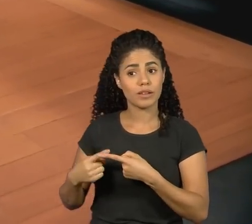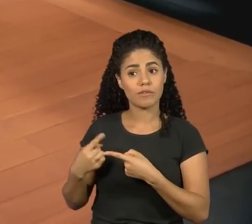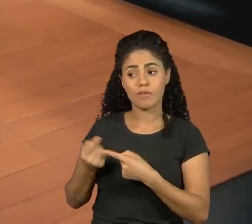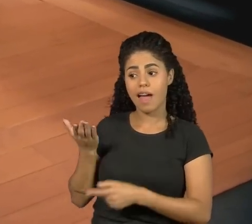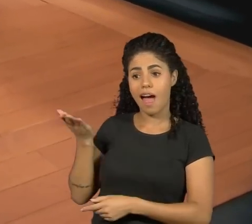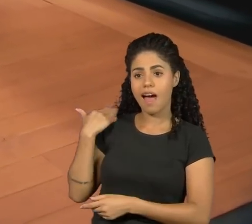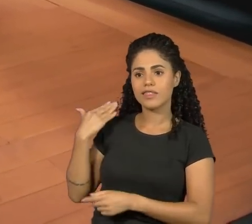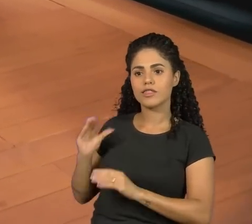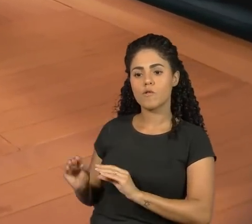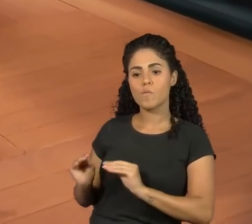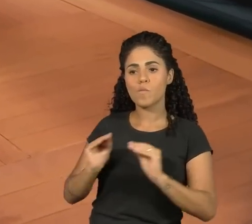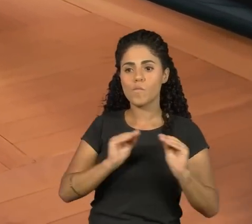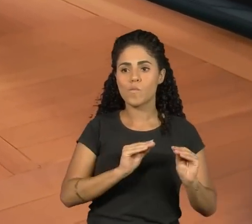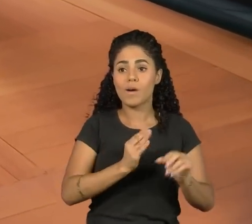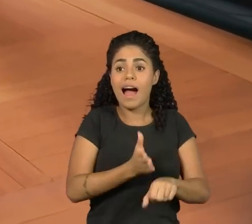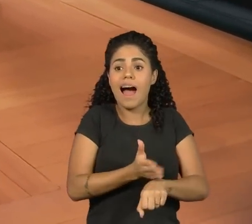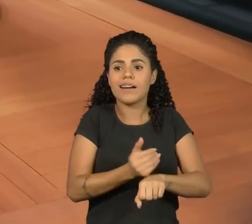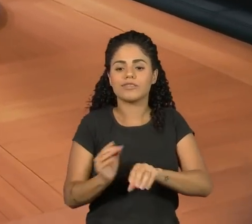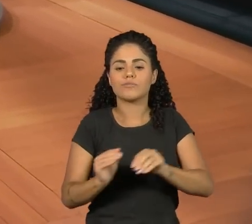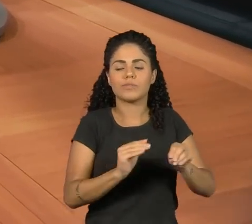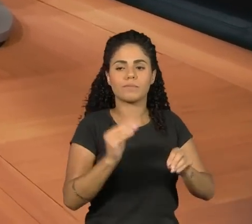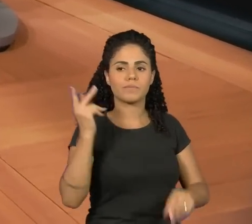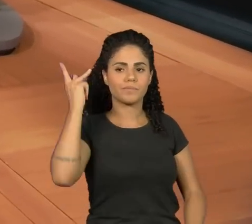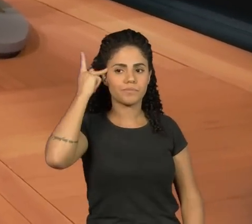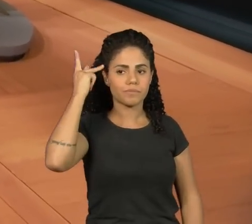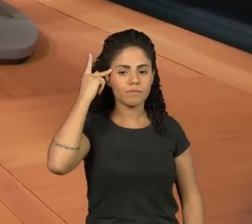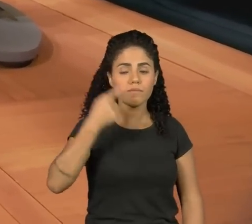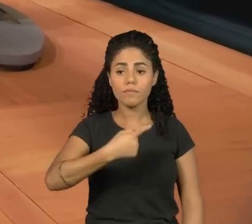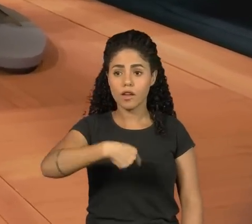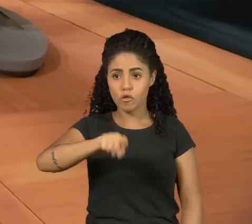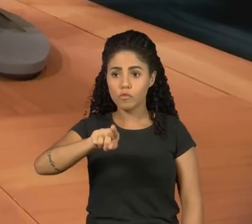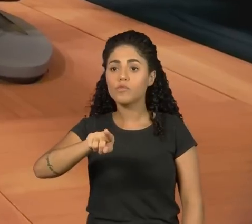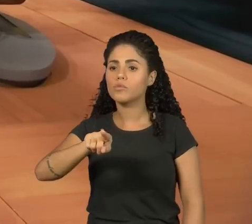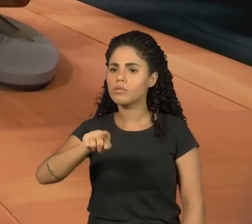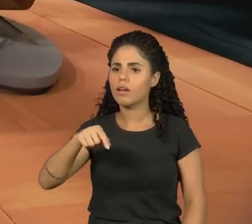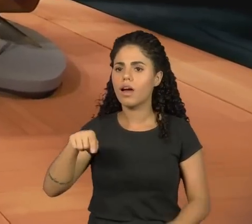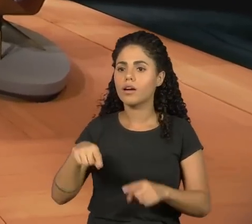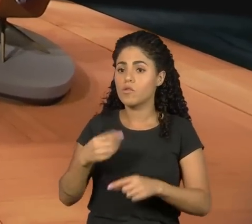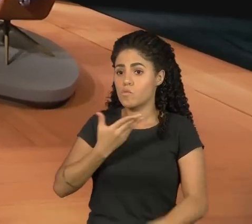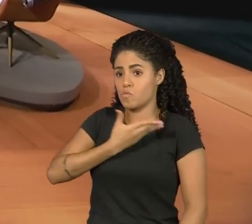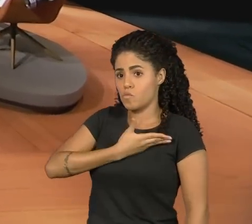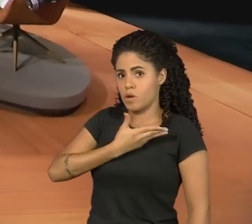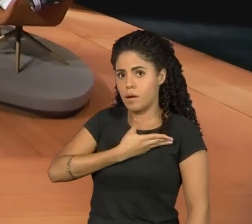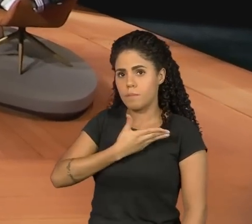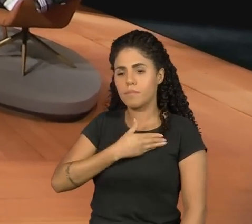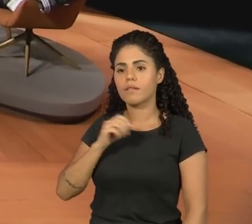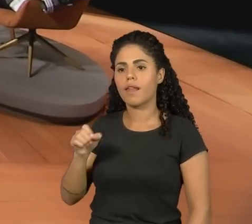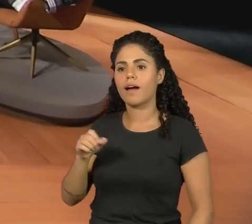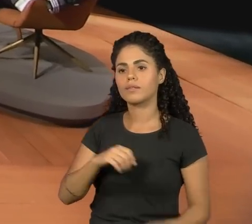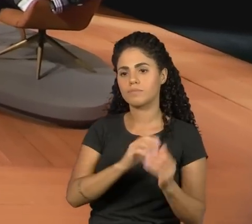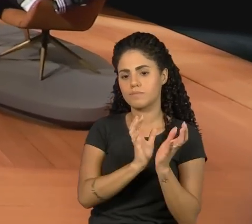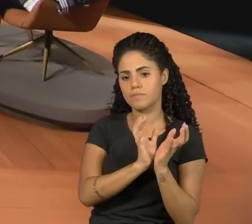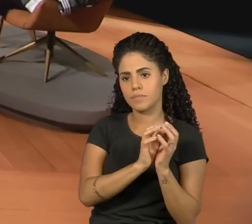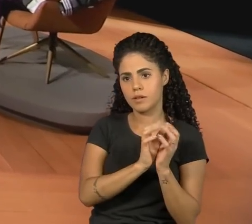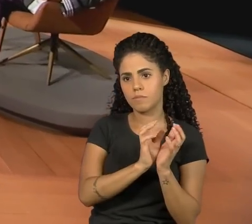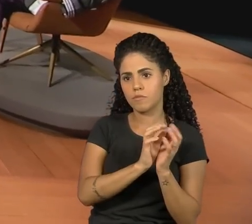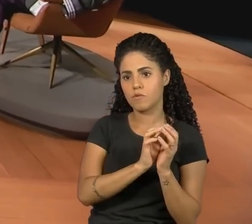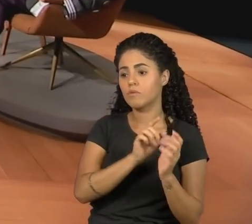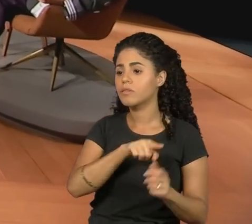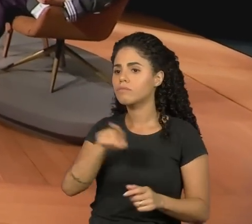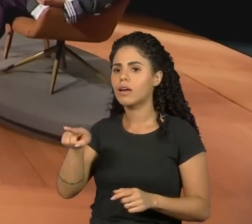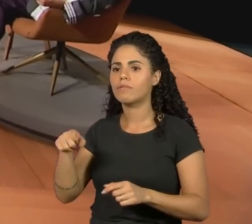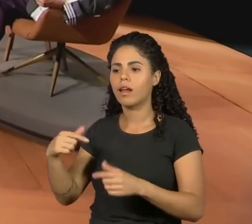eu me mudar para São Paulo. Eu saí de um amigo em Pernambuco, que eu fui dirigir